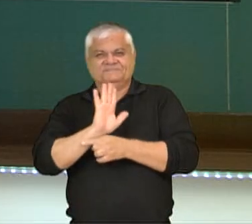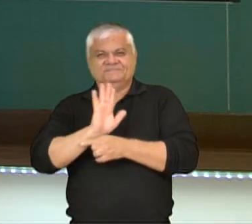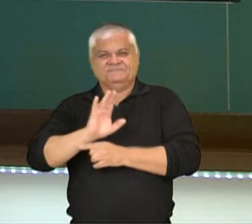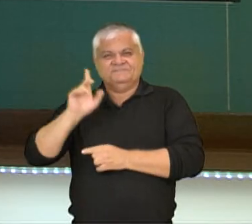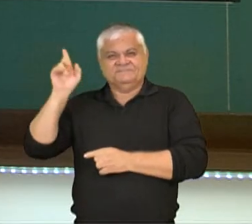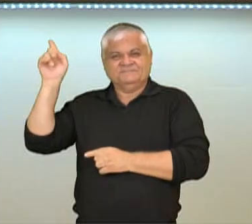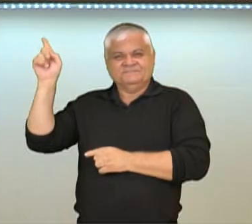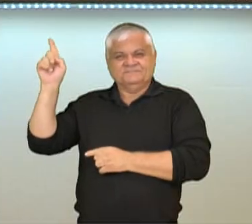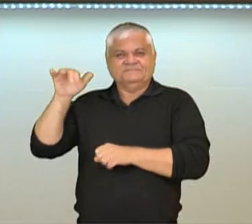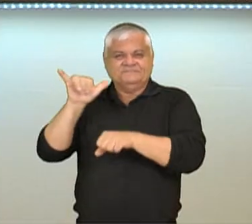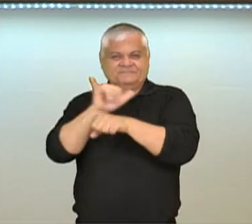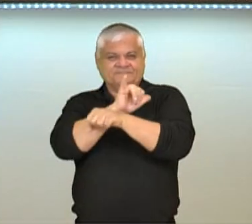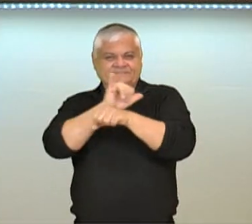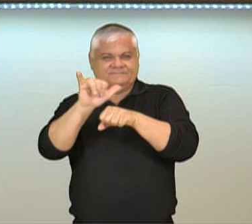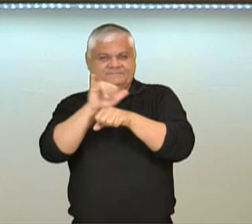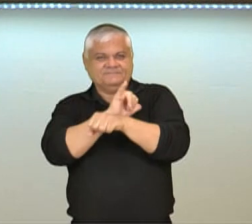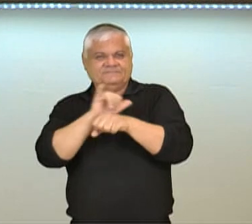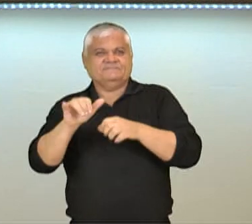outro esquema